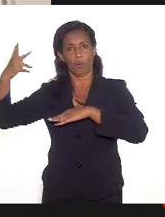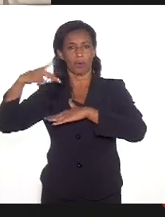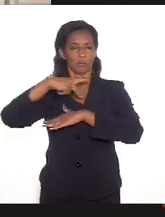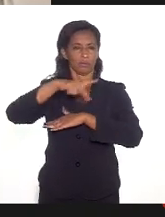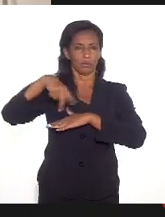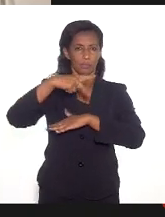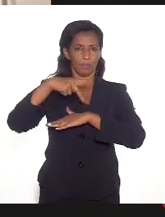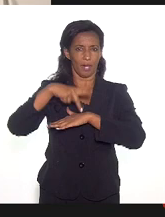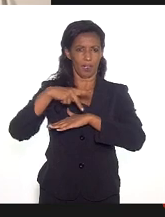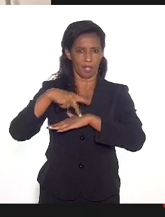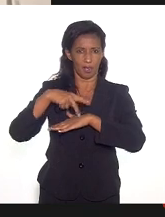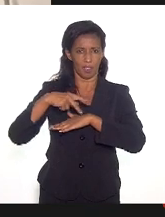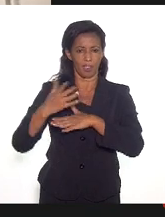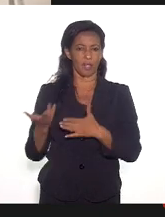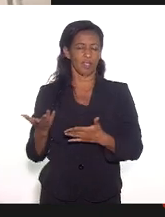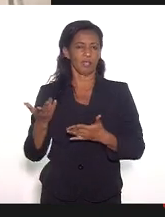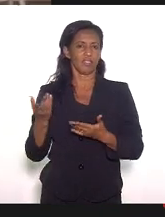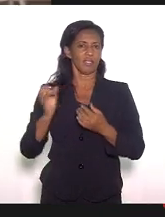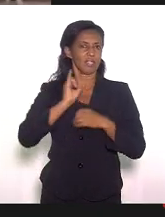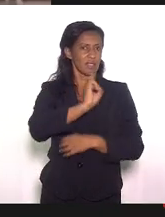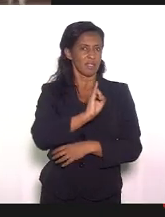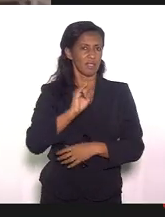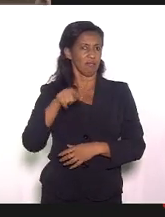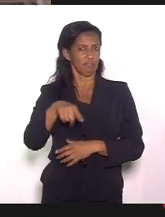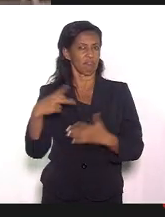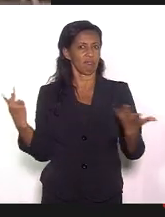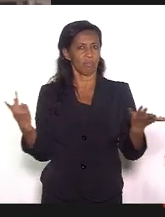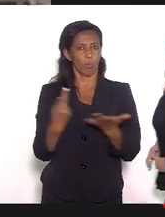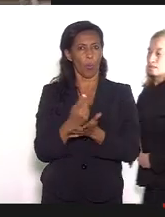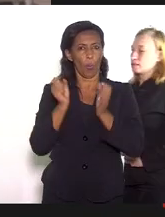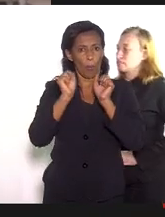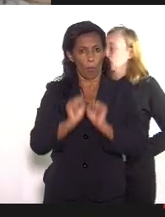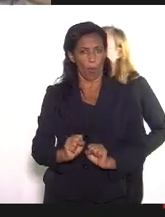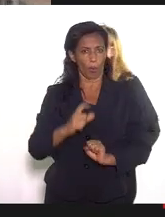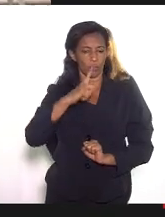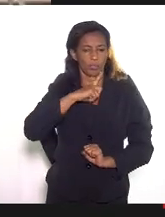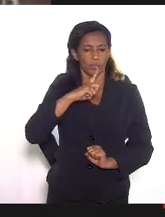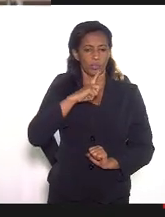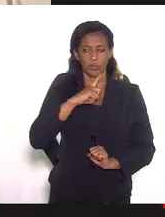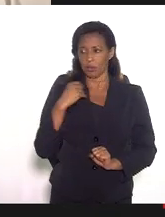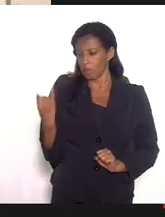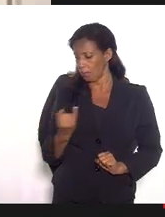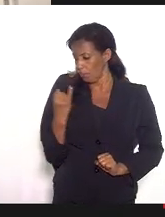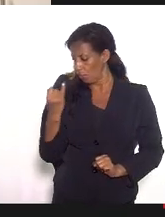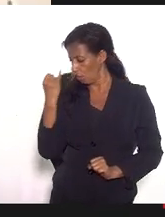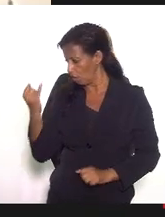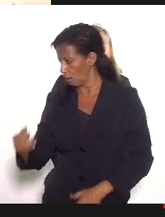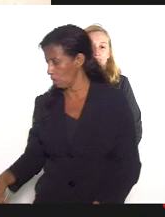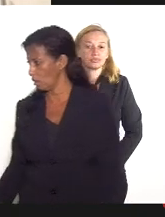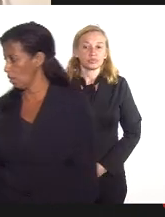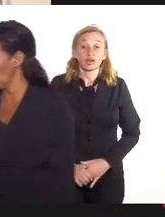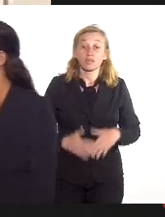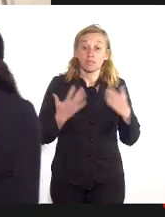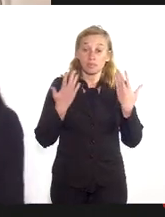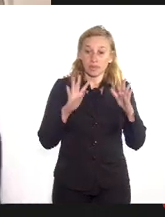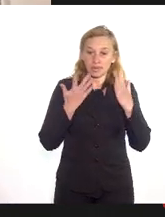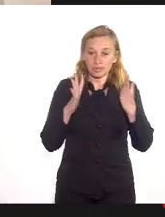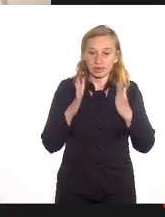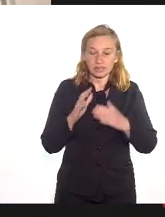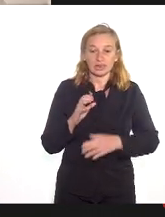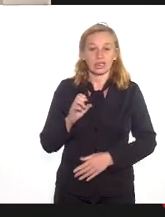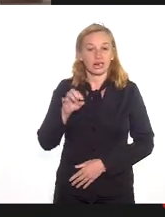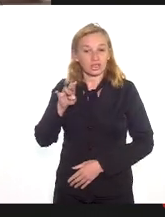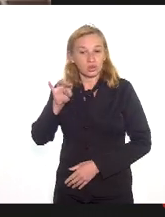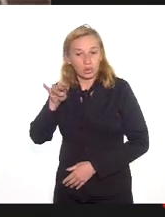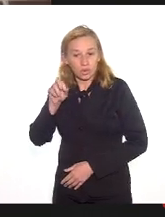se esse descomissionamento realmente pode ter essa importância toda. Mas, enfim, parabenizar a Engeprom,